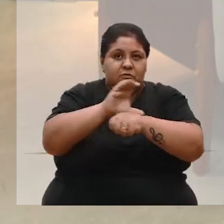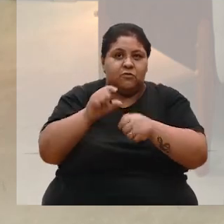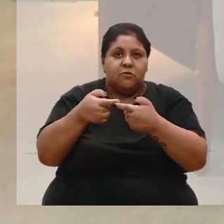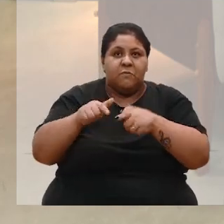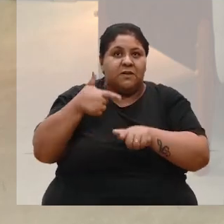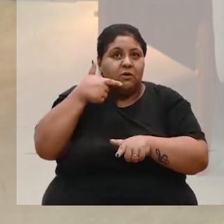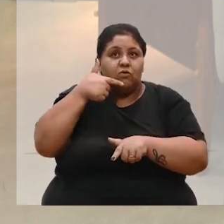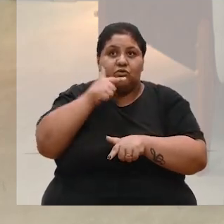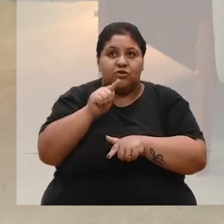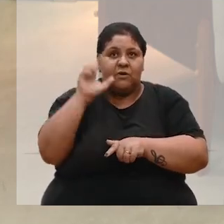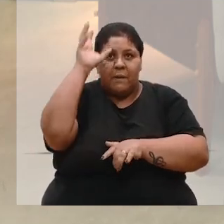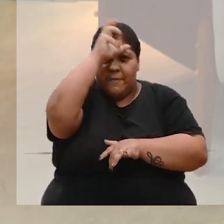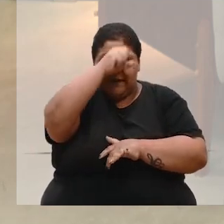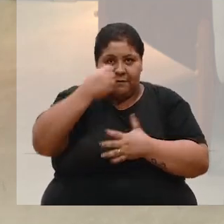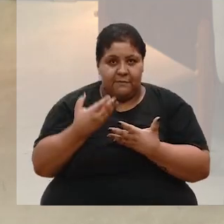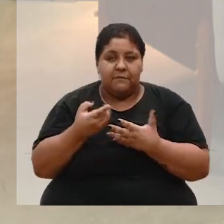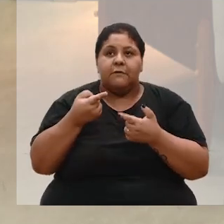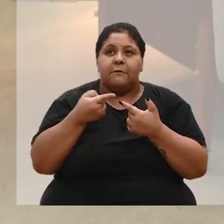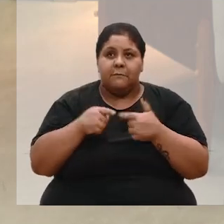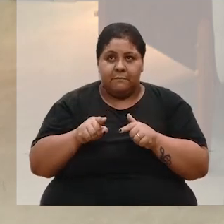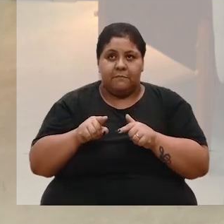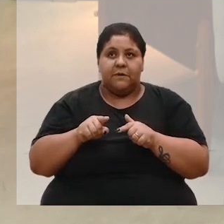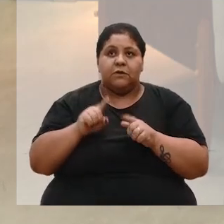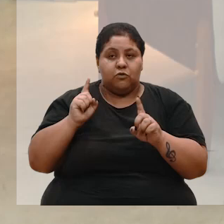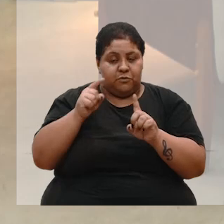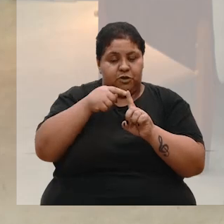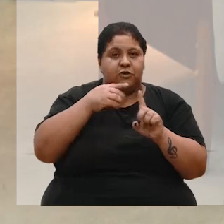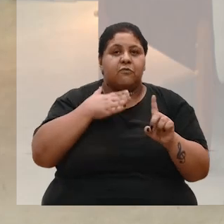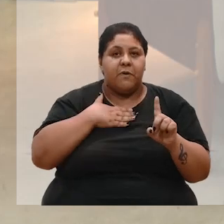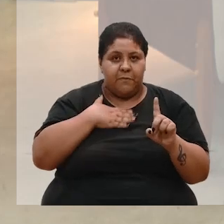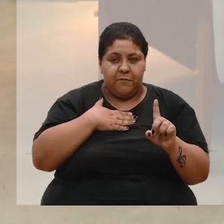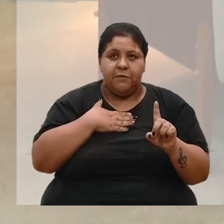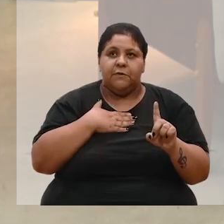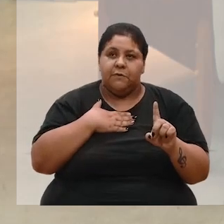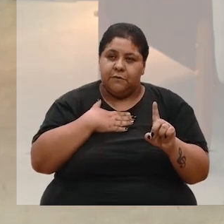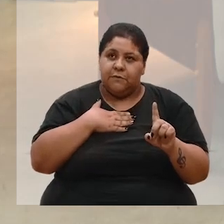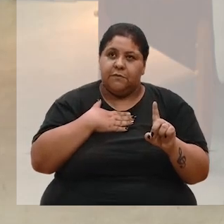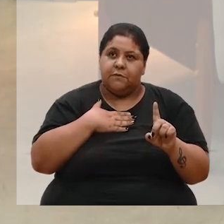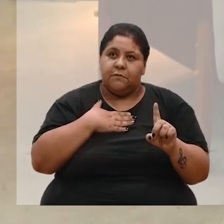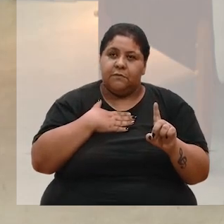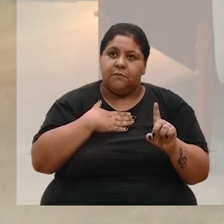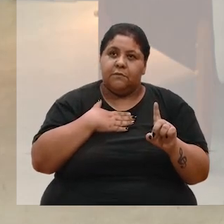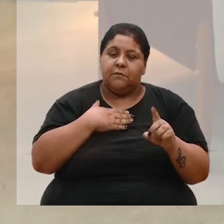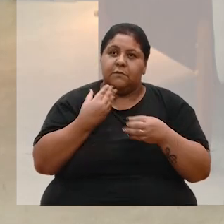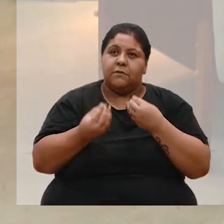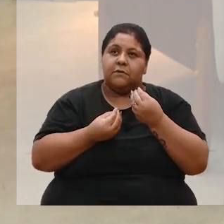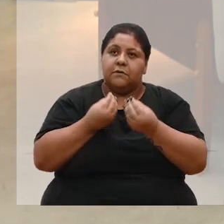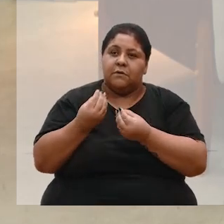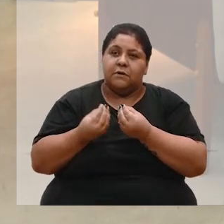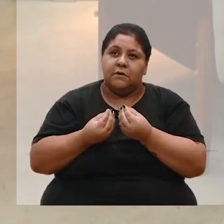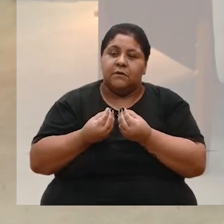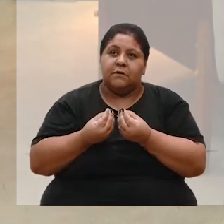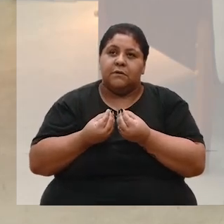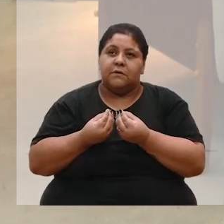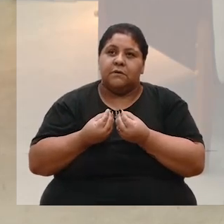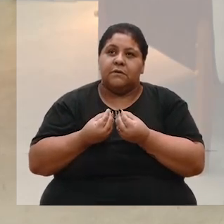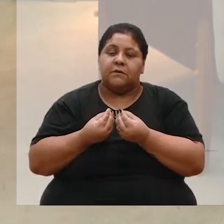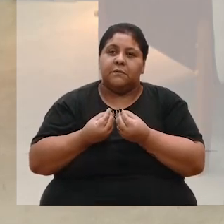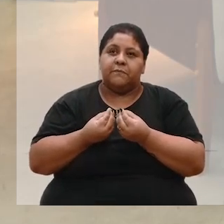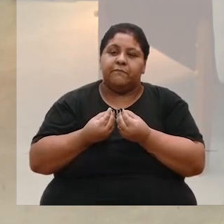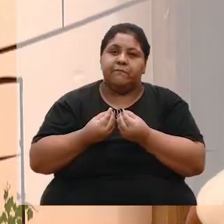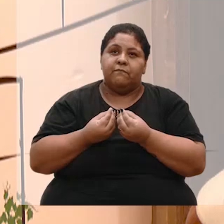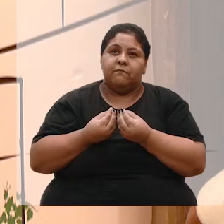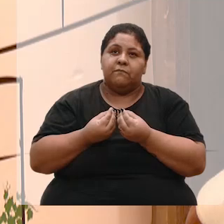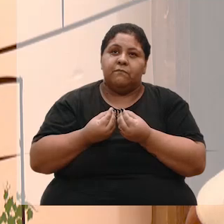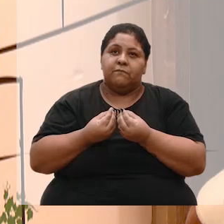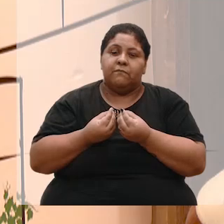consigo ainda aprender. Mas é um objetivo meu. Né? E com isso a gente acabamos